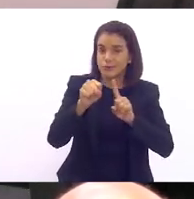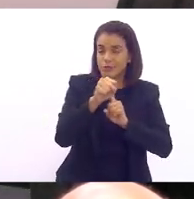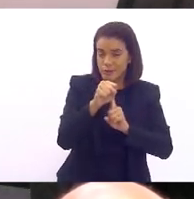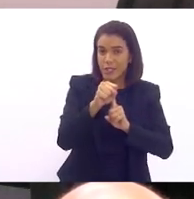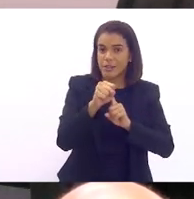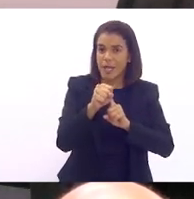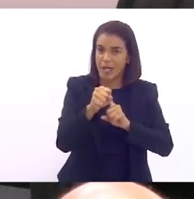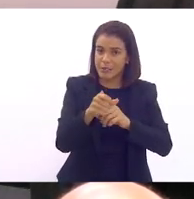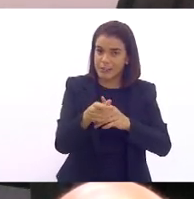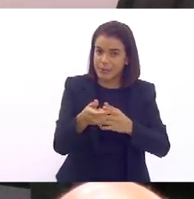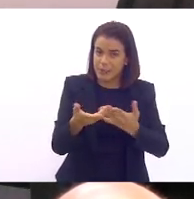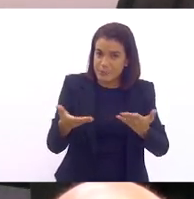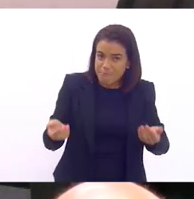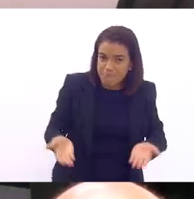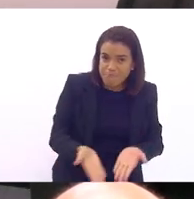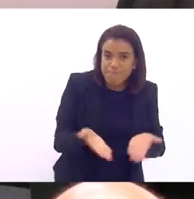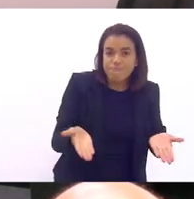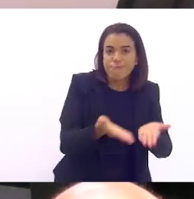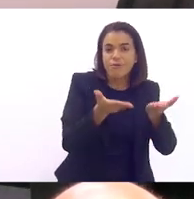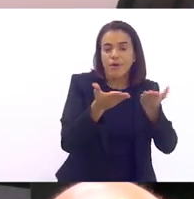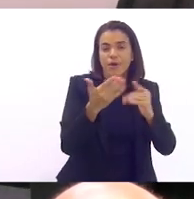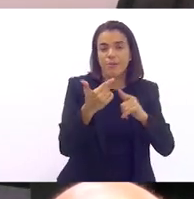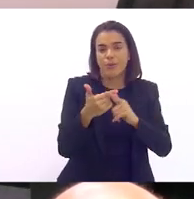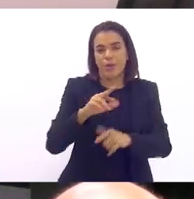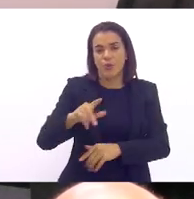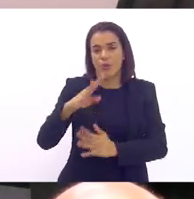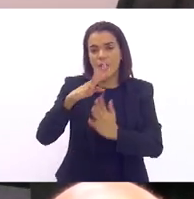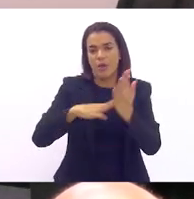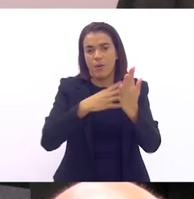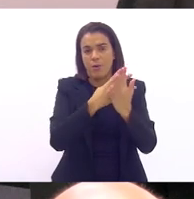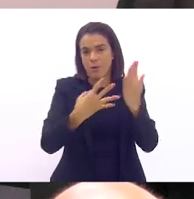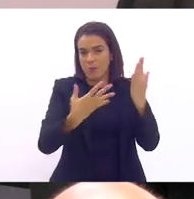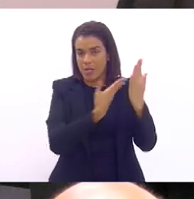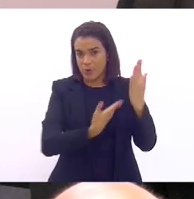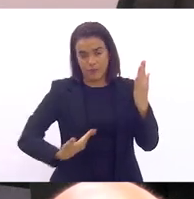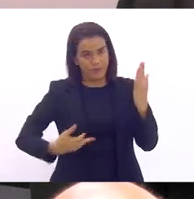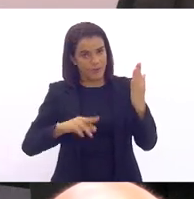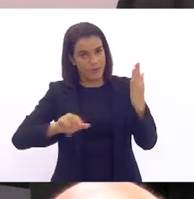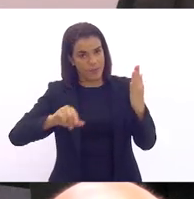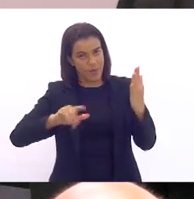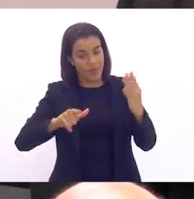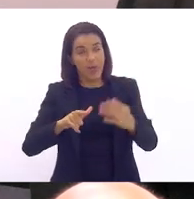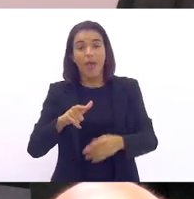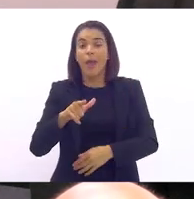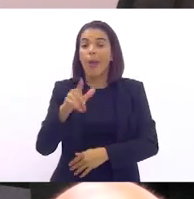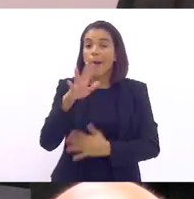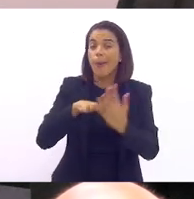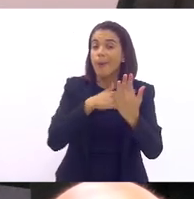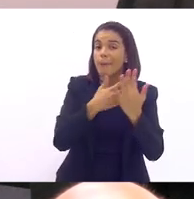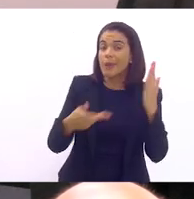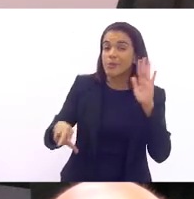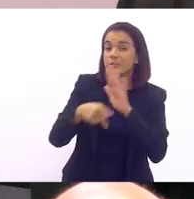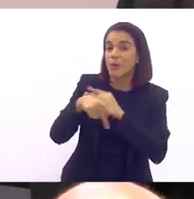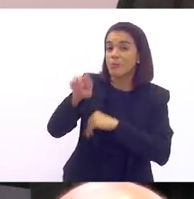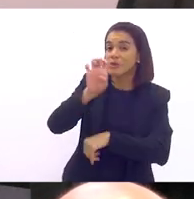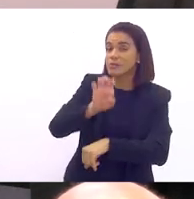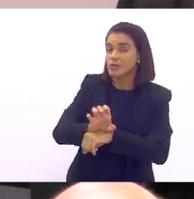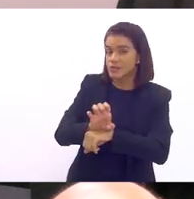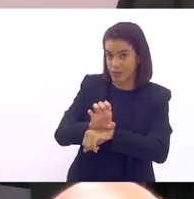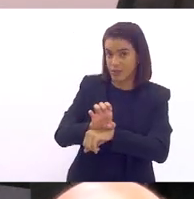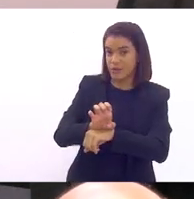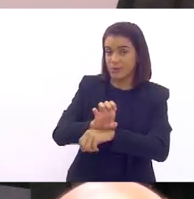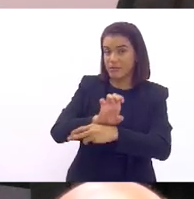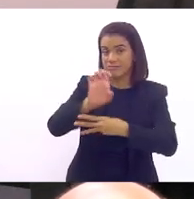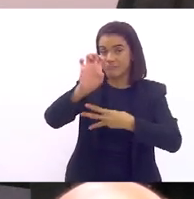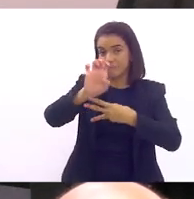empurrar porque isso aqui não é um plano de governo é um plano de estado que vai passar